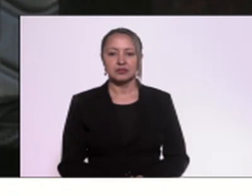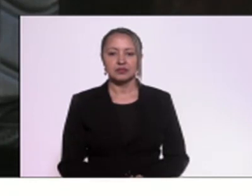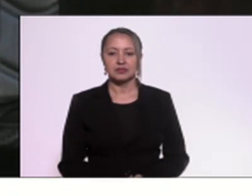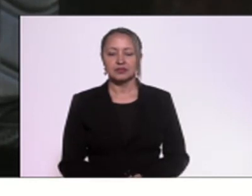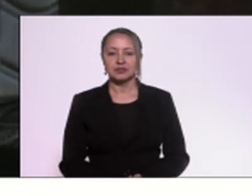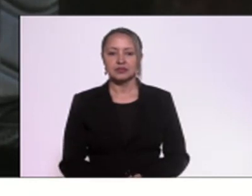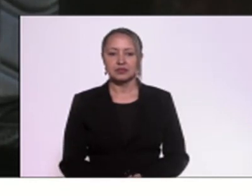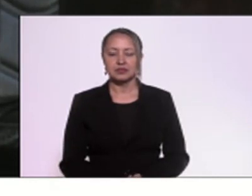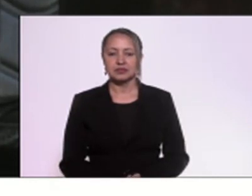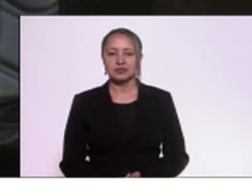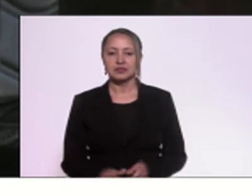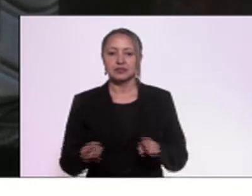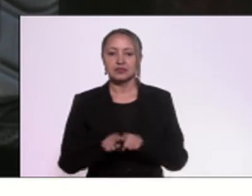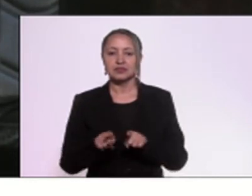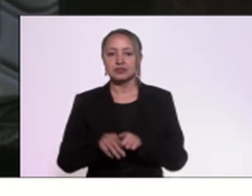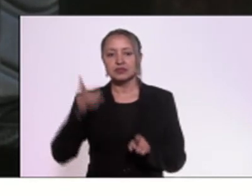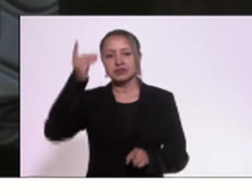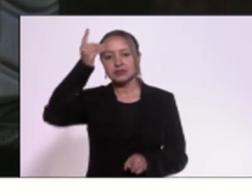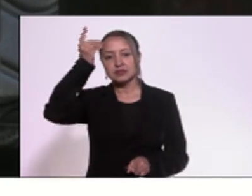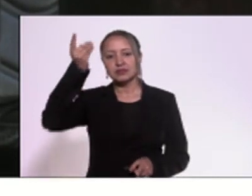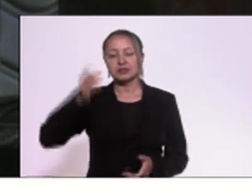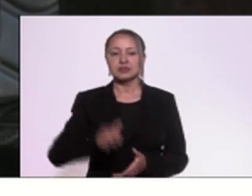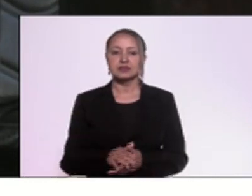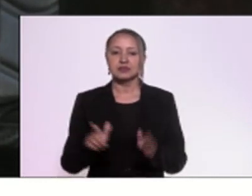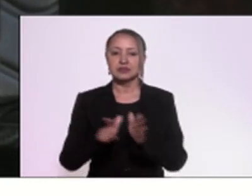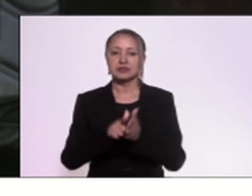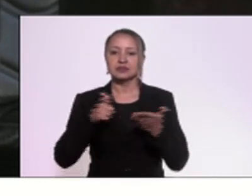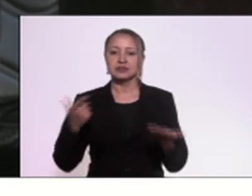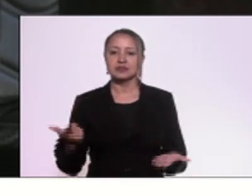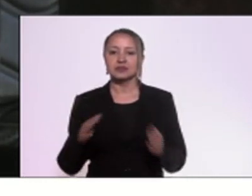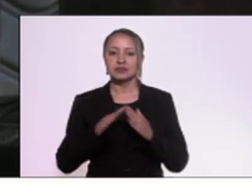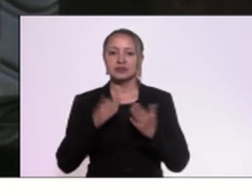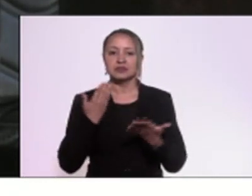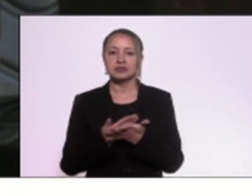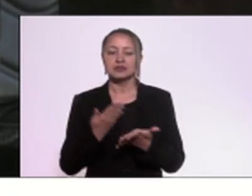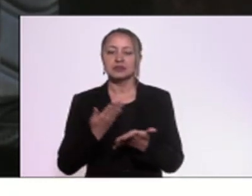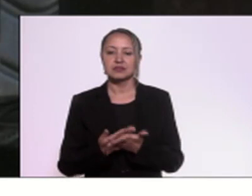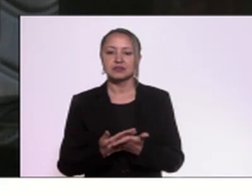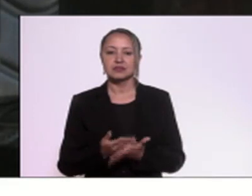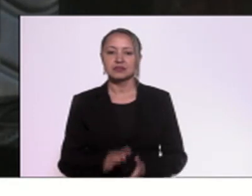microfone em parlamento. Com a palavra a nossa querida amiga, irmã, deputada Laura Carneiro.